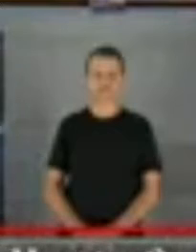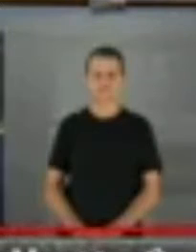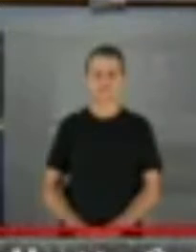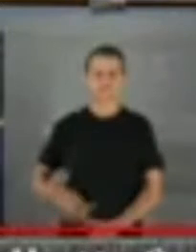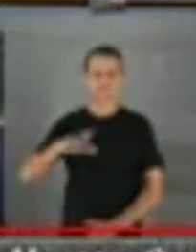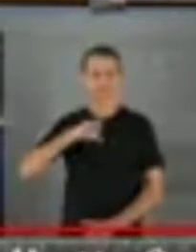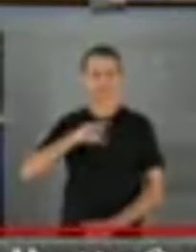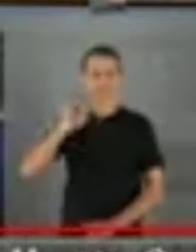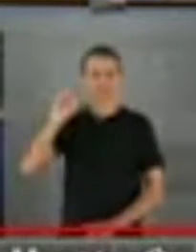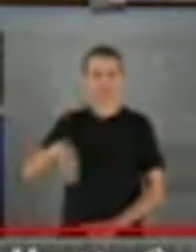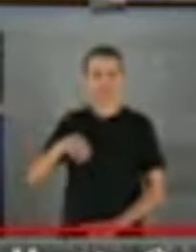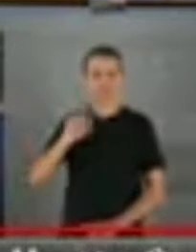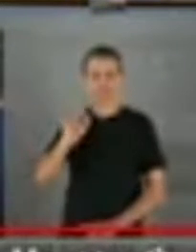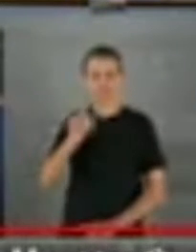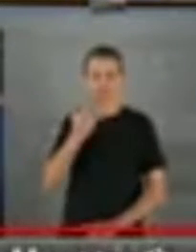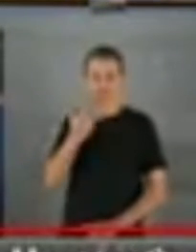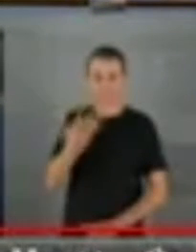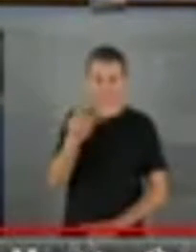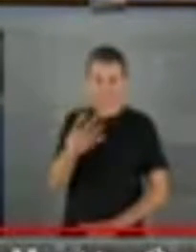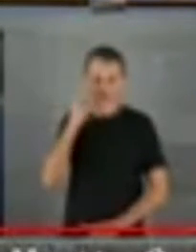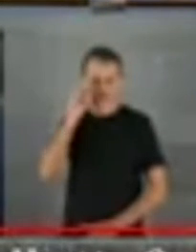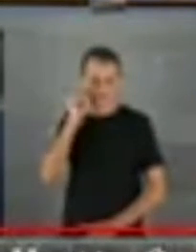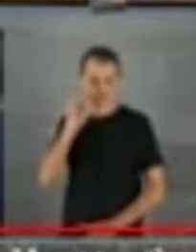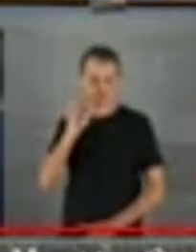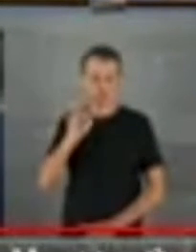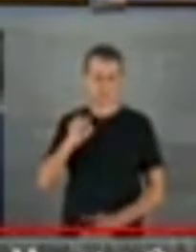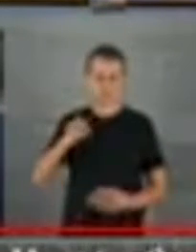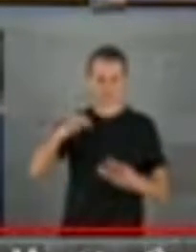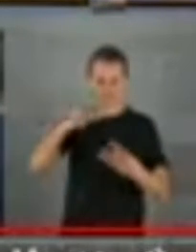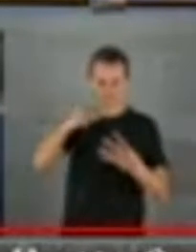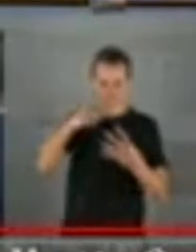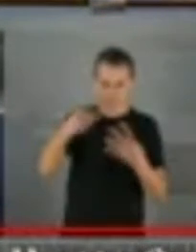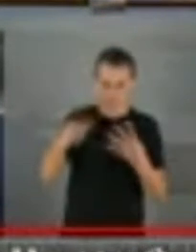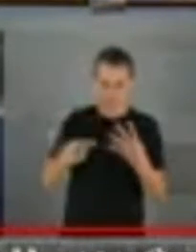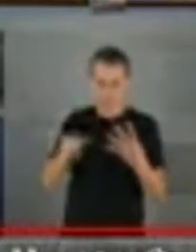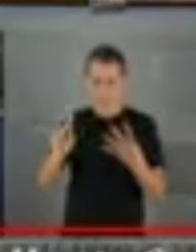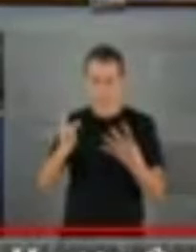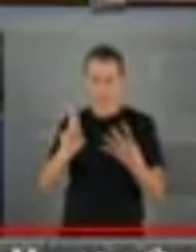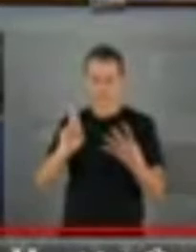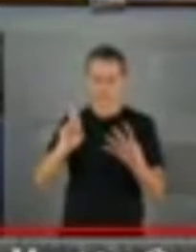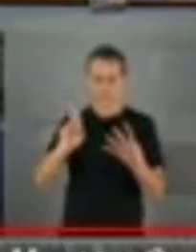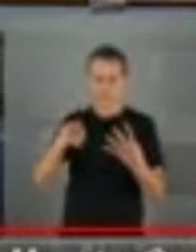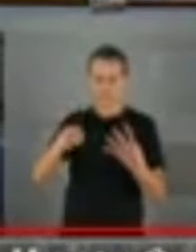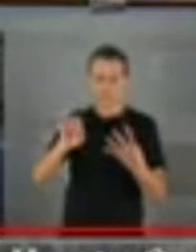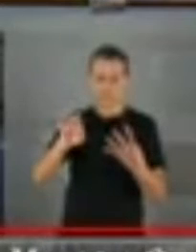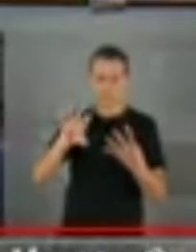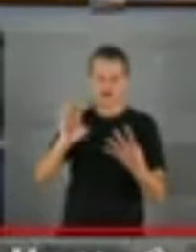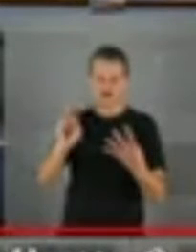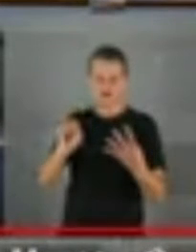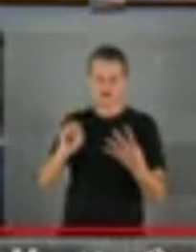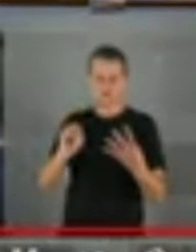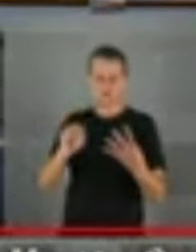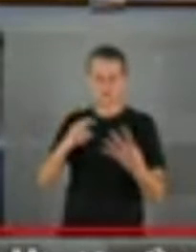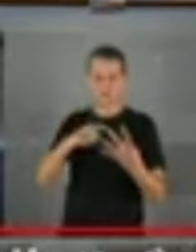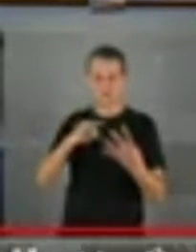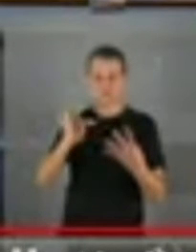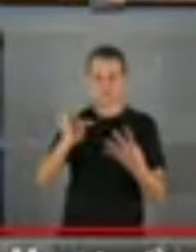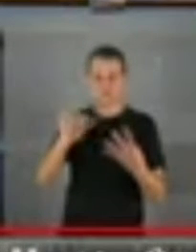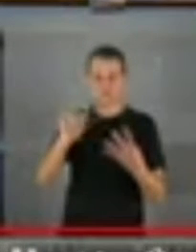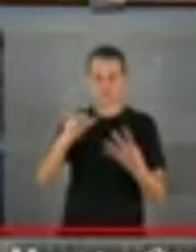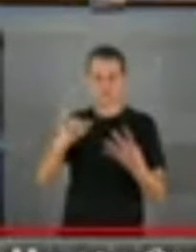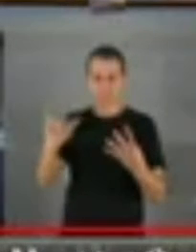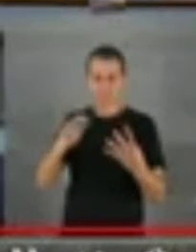Existe o pedido de 4 senadores, senador Humberto Costa, senador Tasso Gereissati, senador Rodolfo